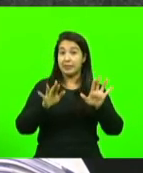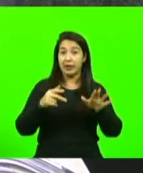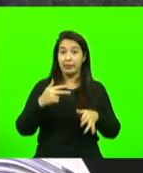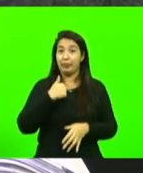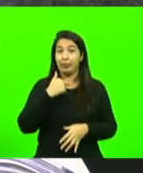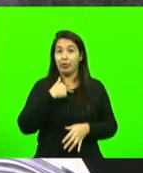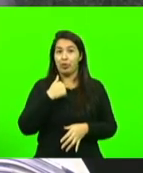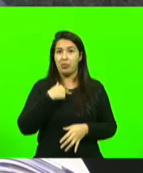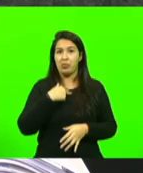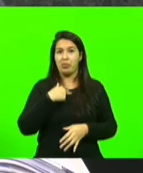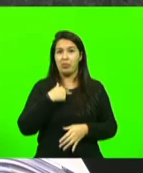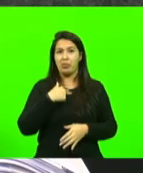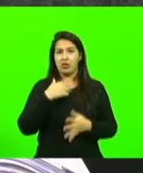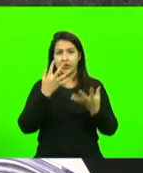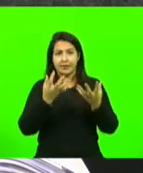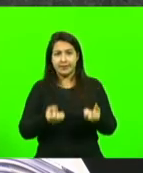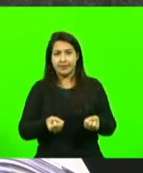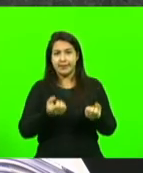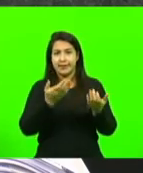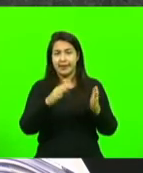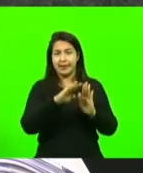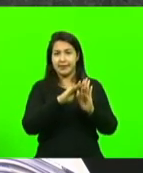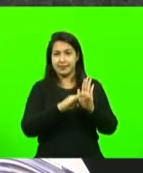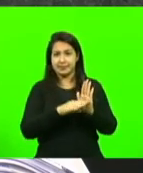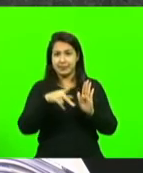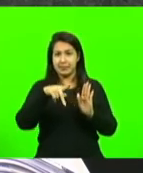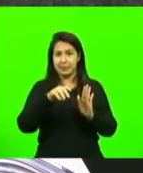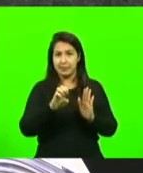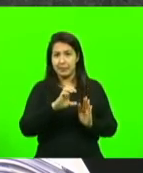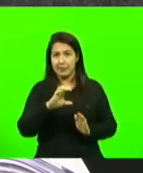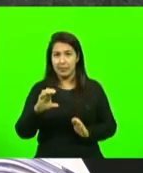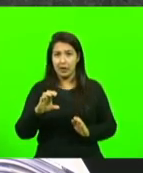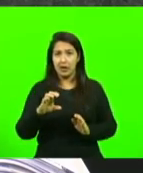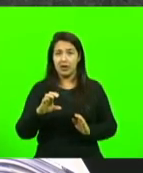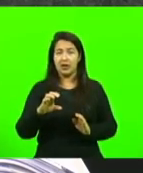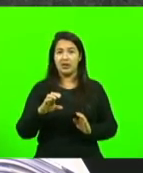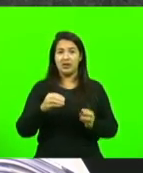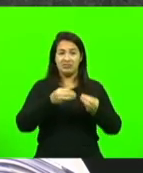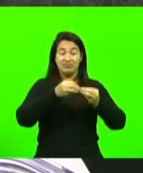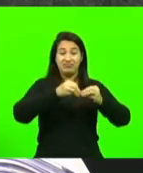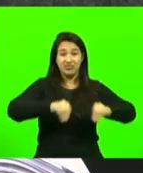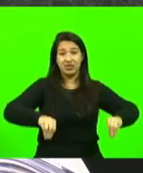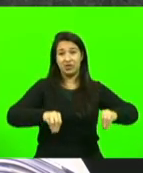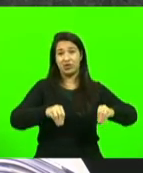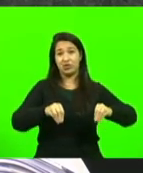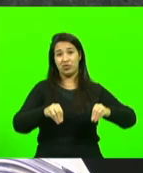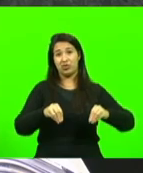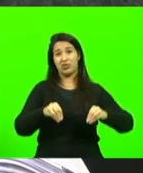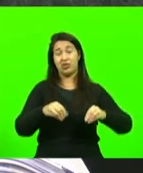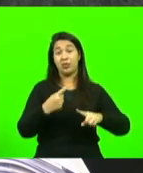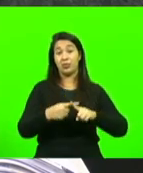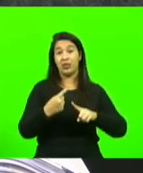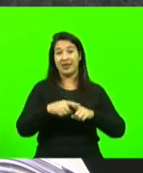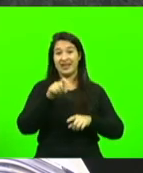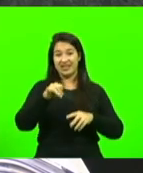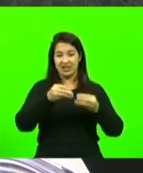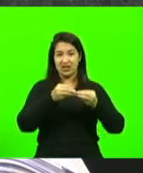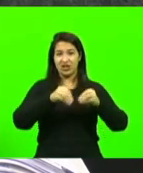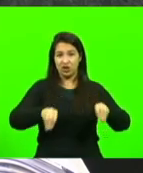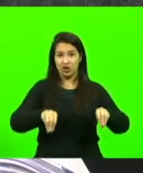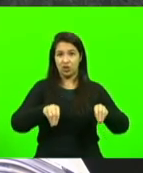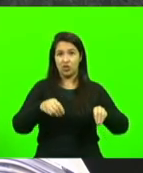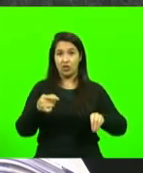uma PEC que desconstrói e diz e depois que você destrói algo é muito mais caro